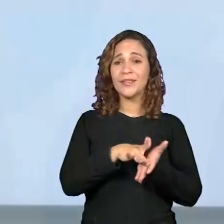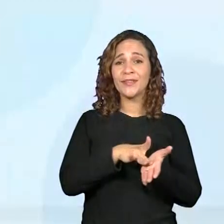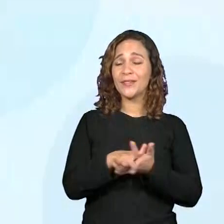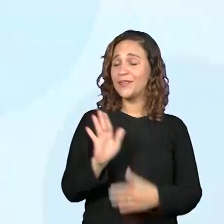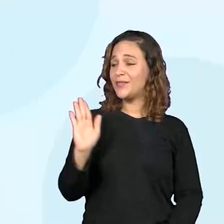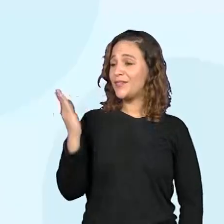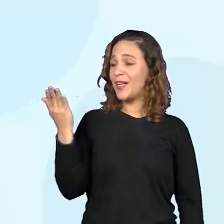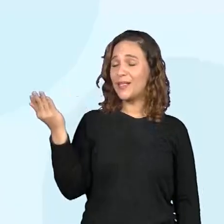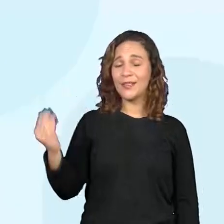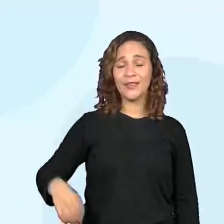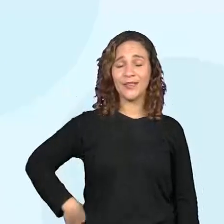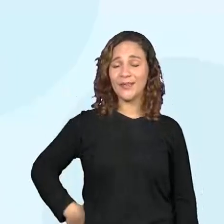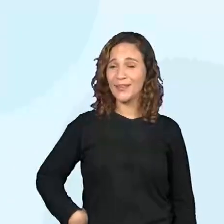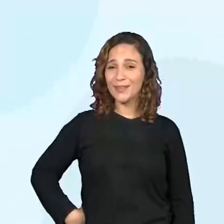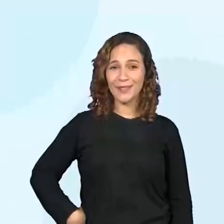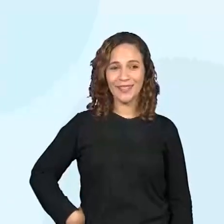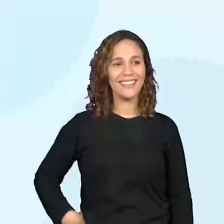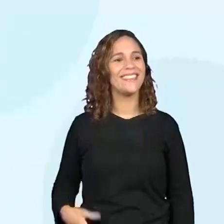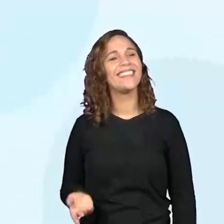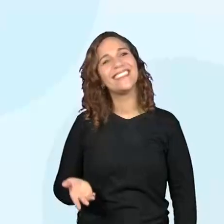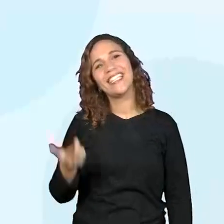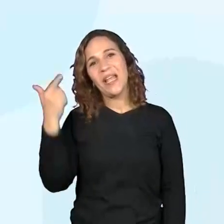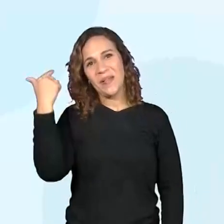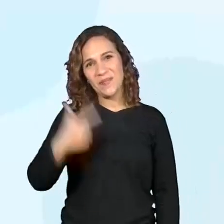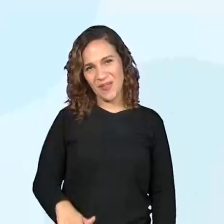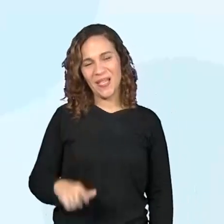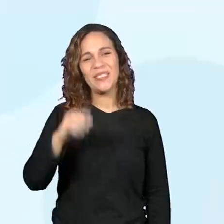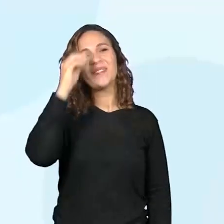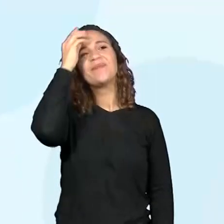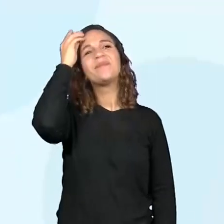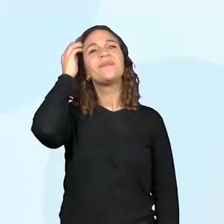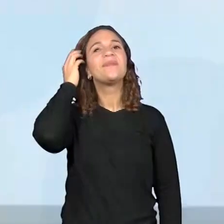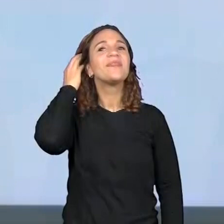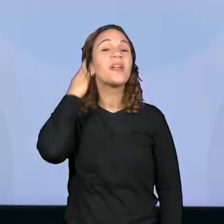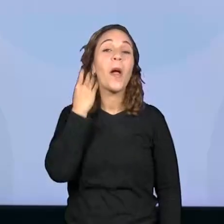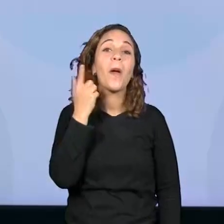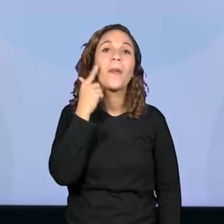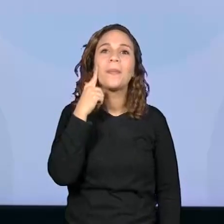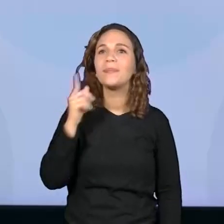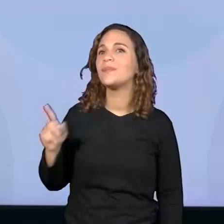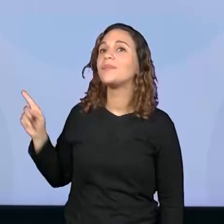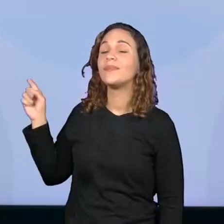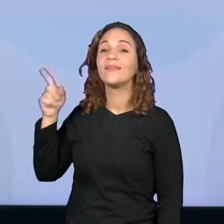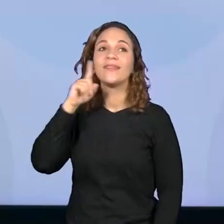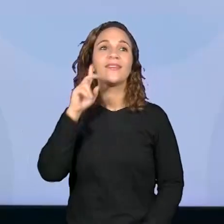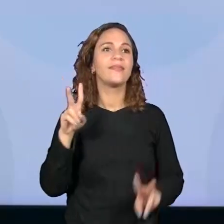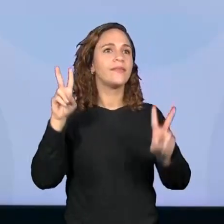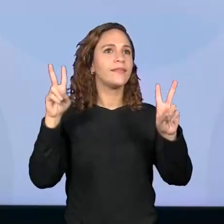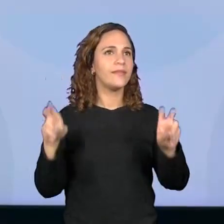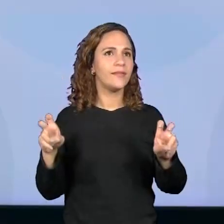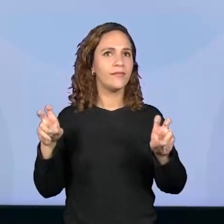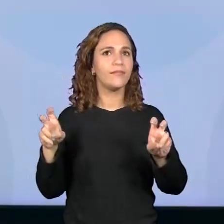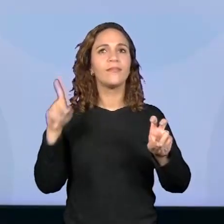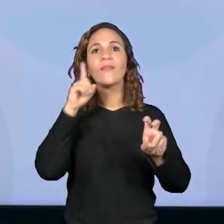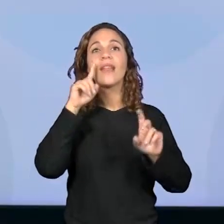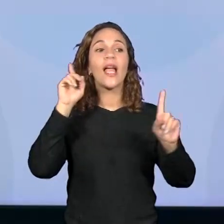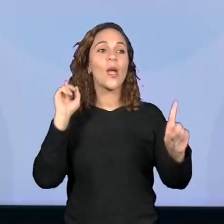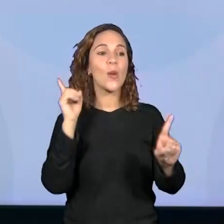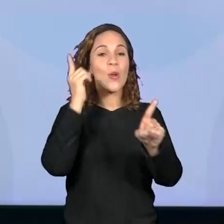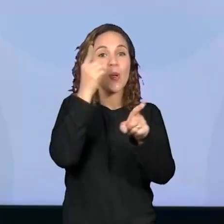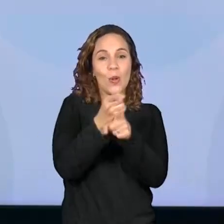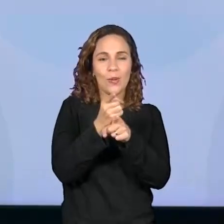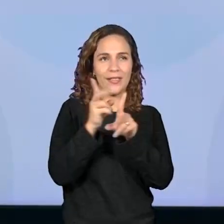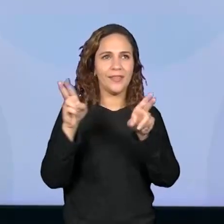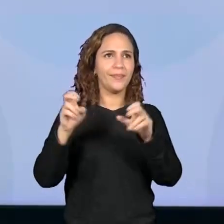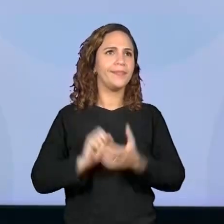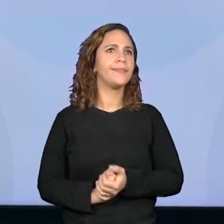mesmo. Tem mais uma, essa também é bem legal. Olha só, tem até o título, Encontros.